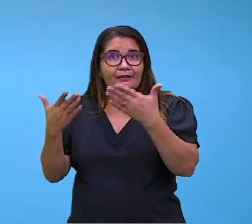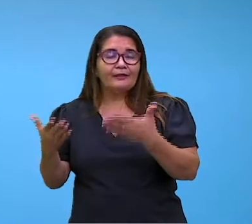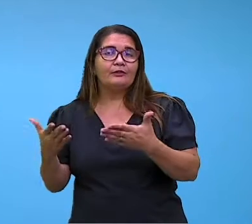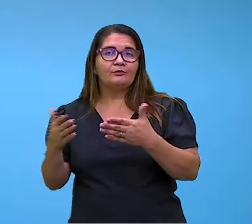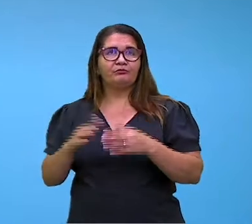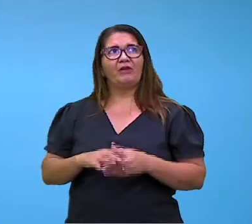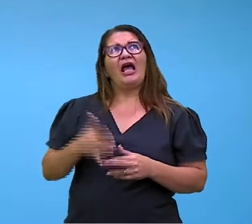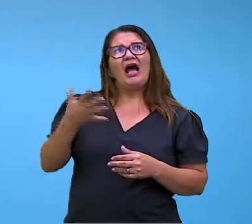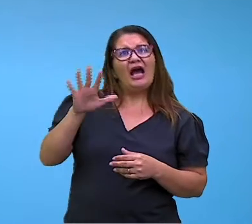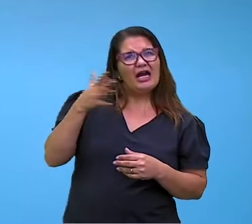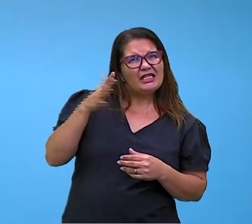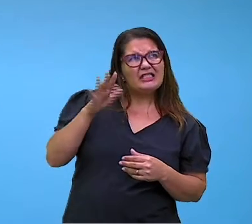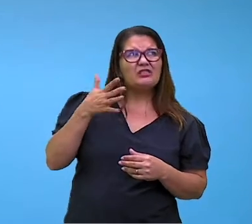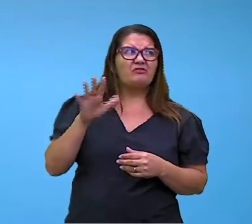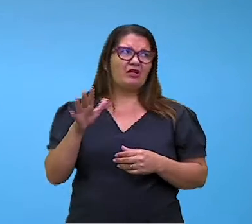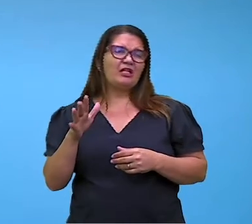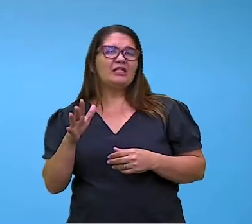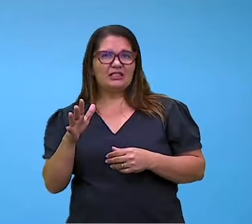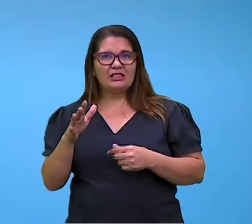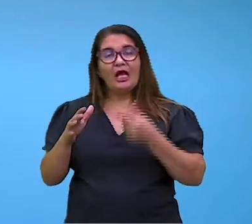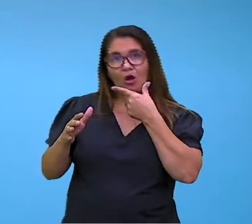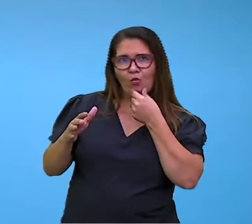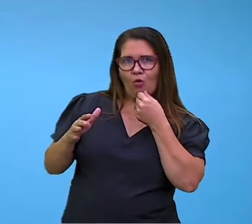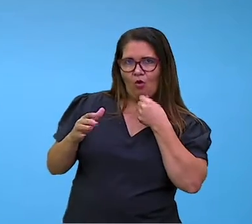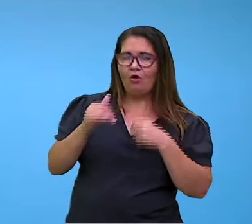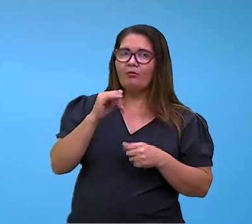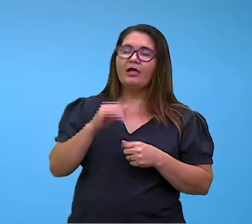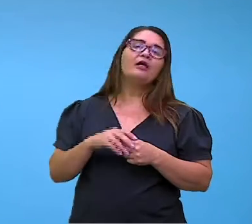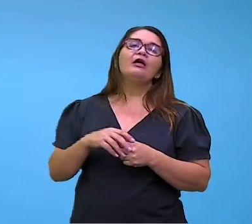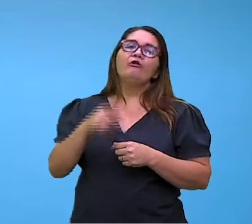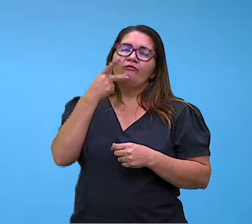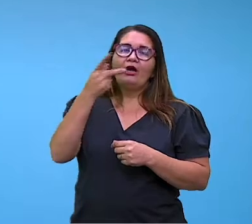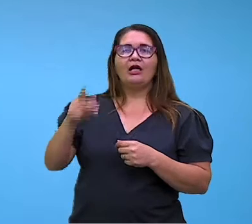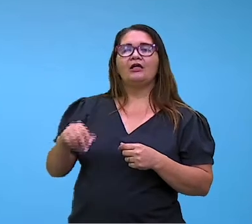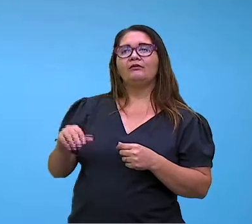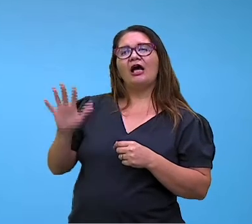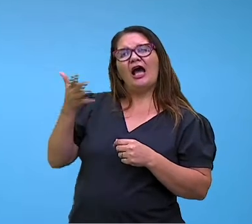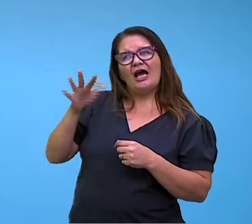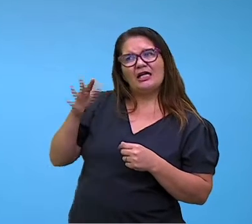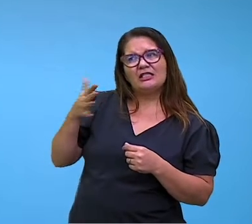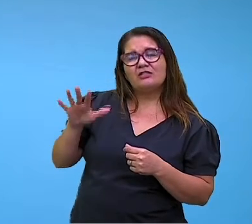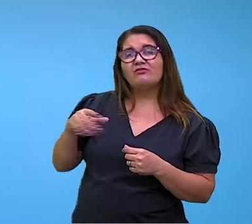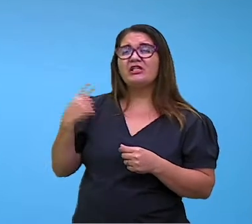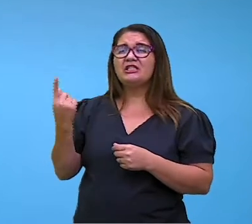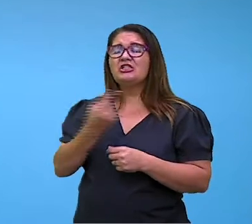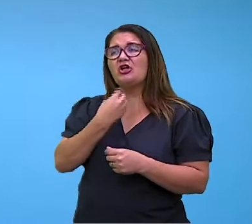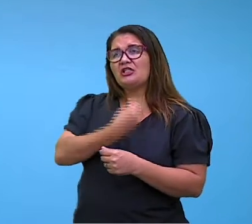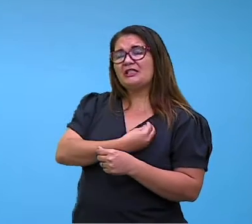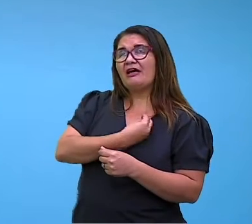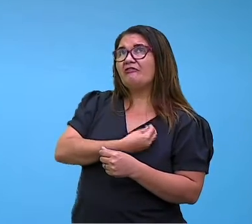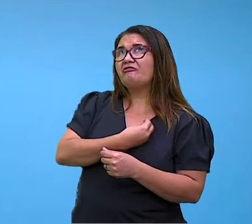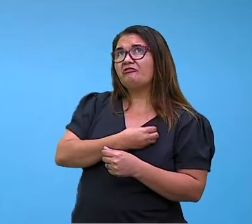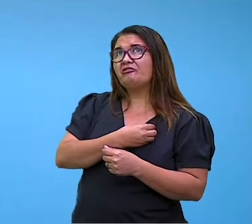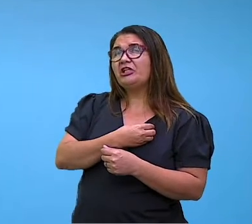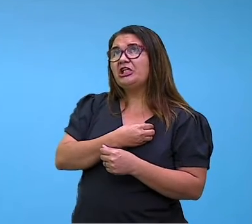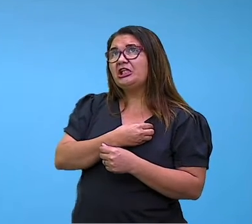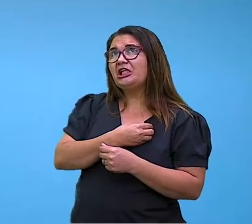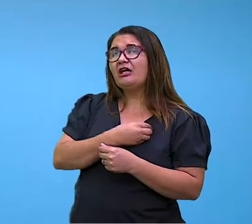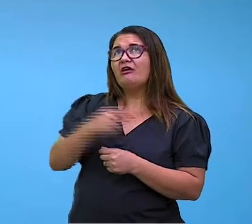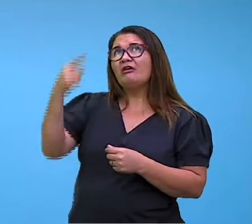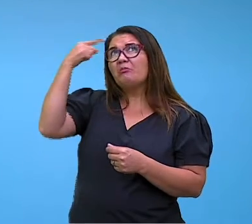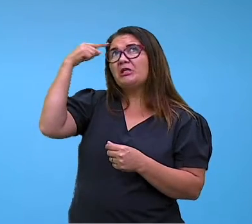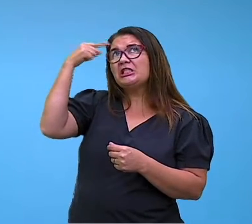às vezes a gente vai, né, na vida, né, sem saber de fato se a gente é feliz ou